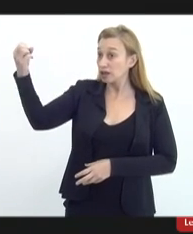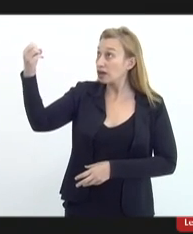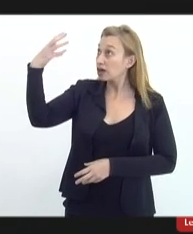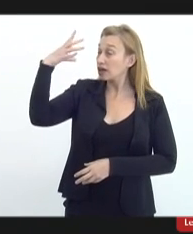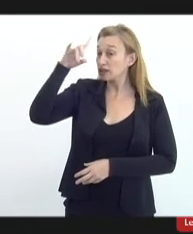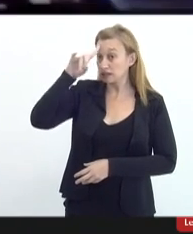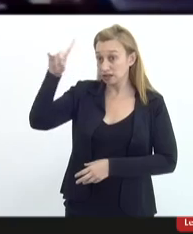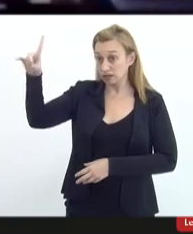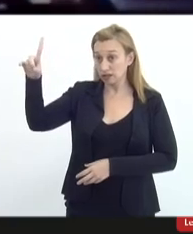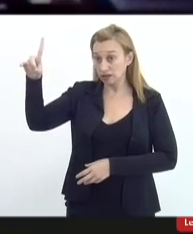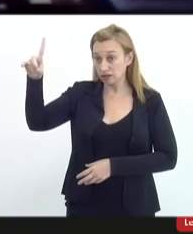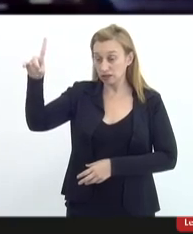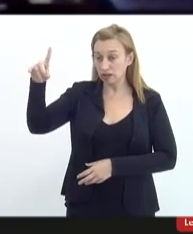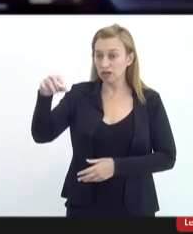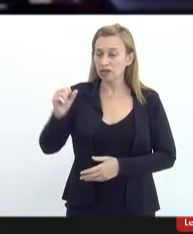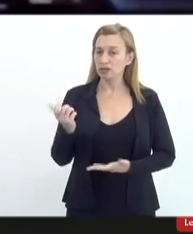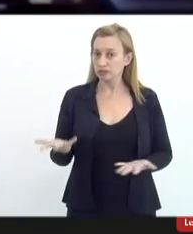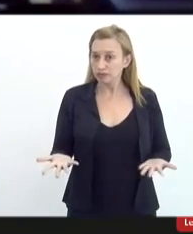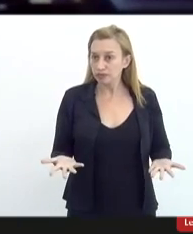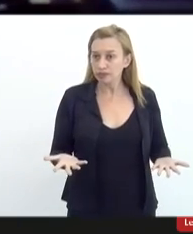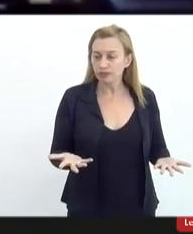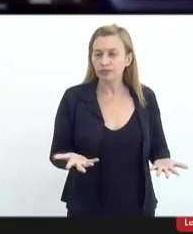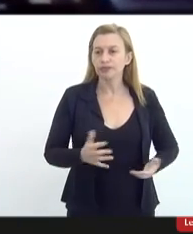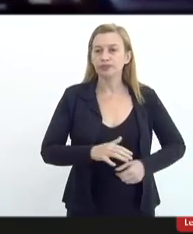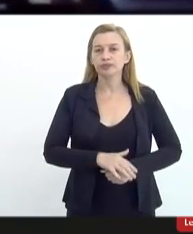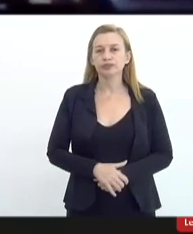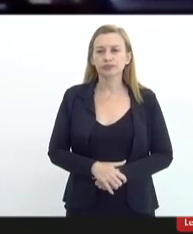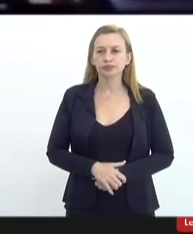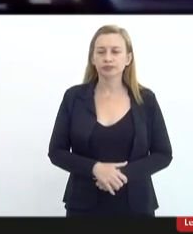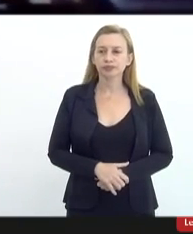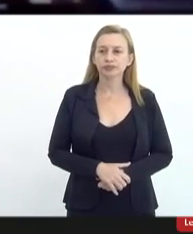é algo básico na